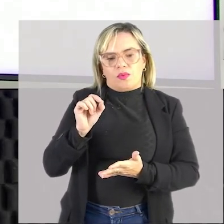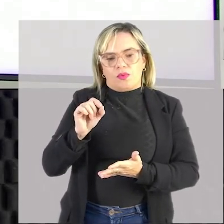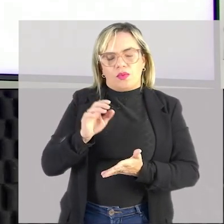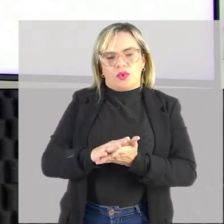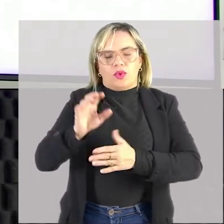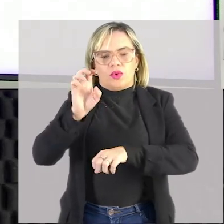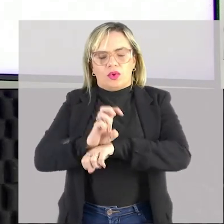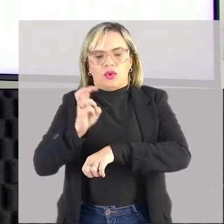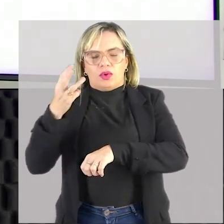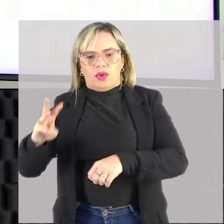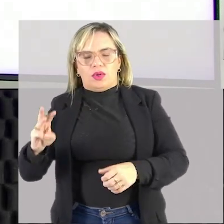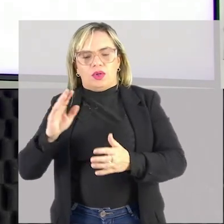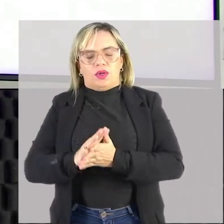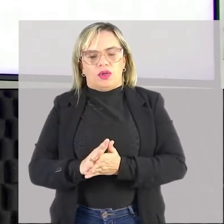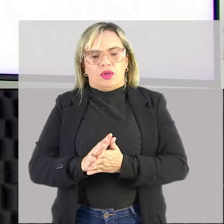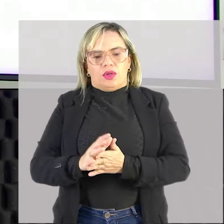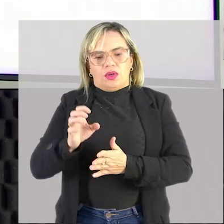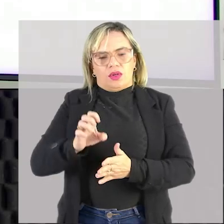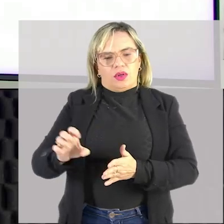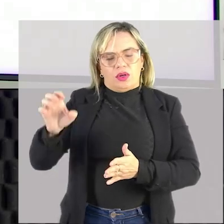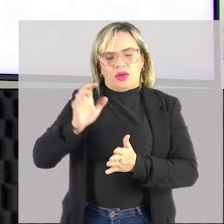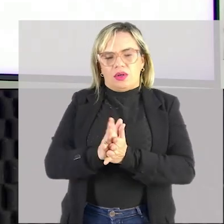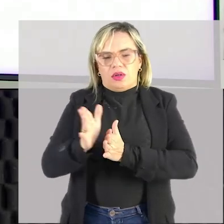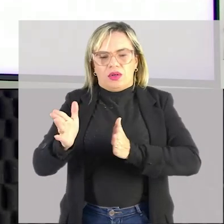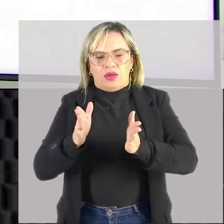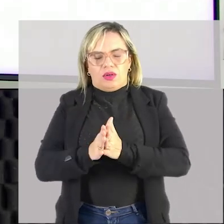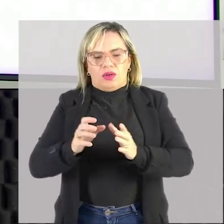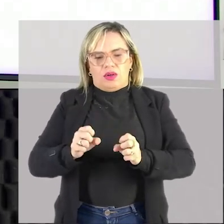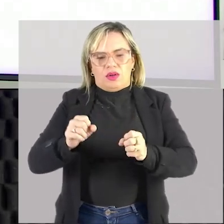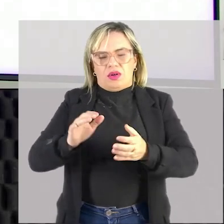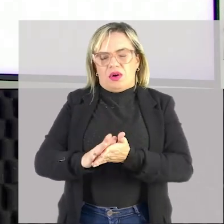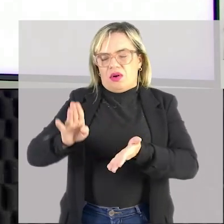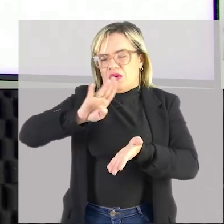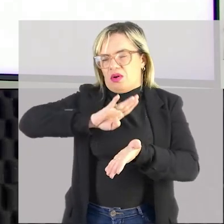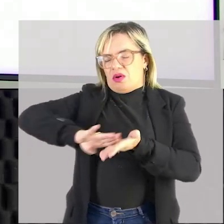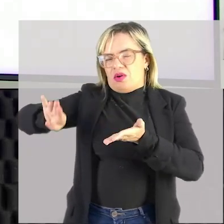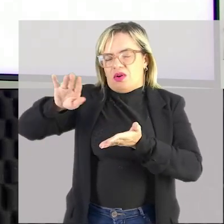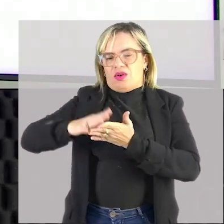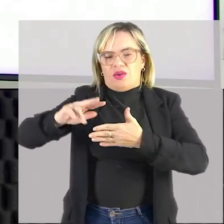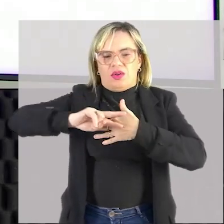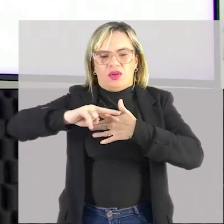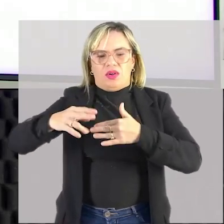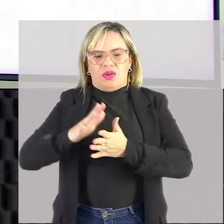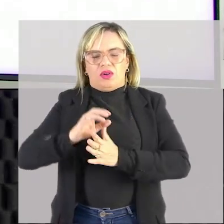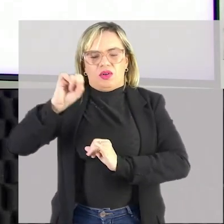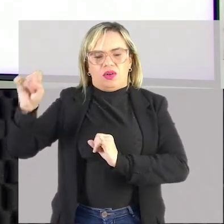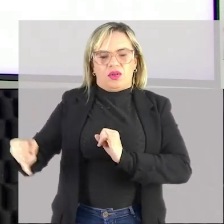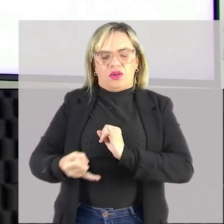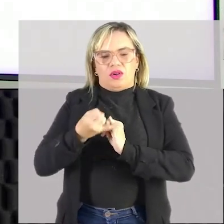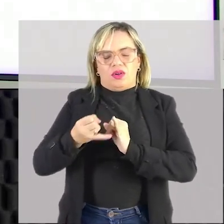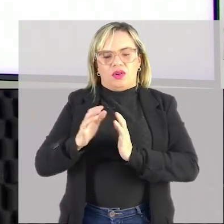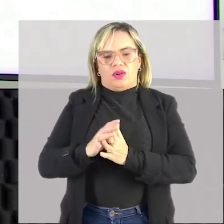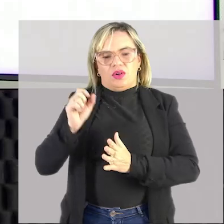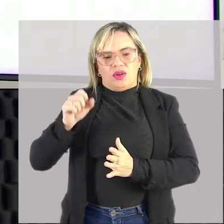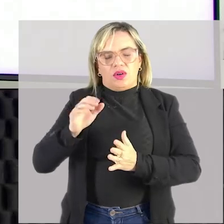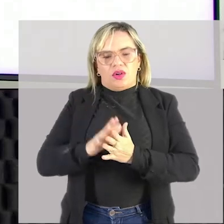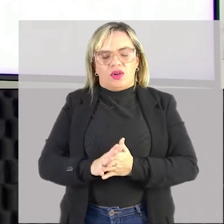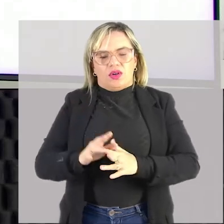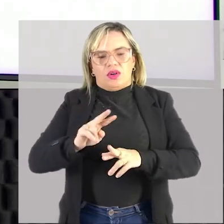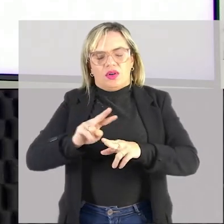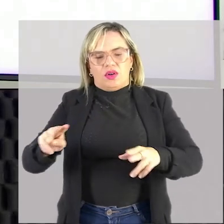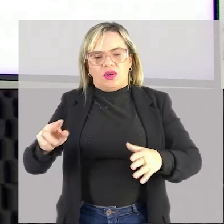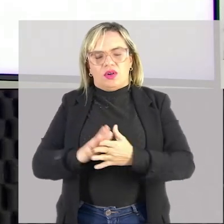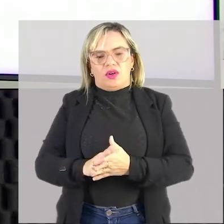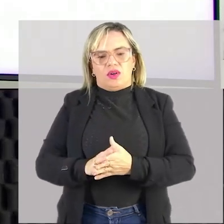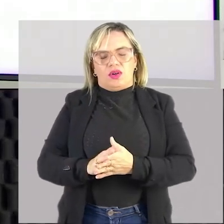no Maranhão, mas no restante também, toda a colônia. Isso vai levar depois à expulsão dos jesuítas. Né? Existe uma série que vocês aí já viram em